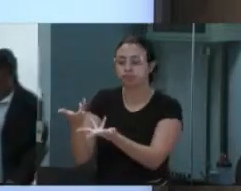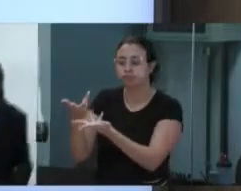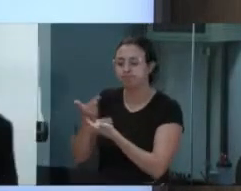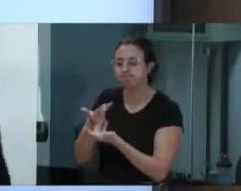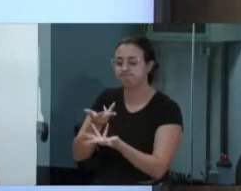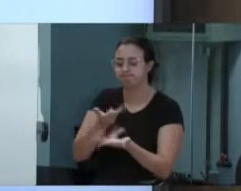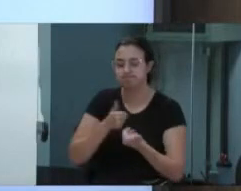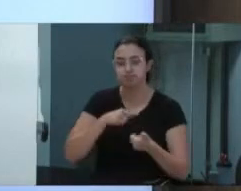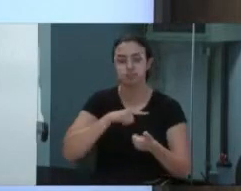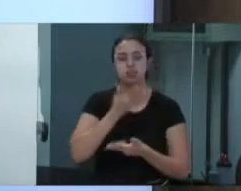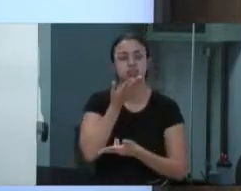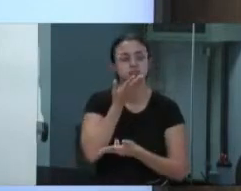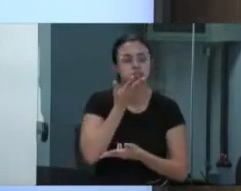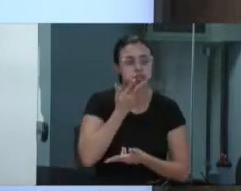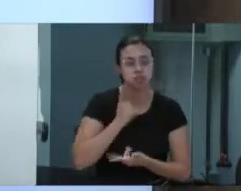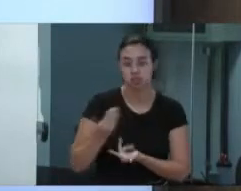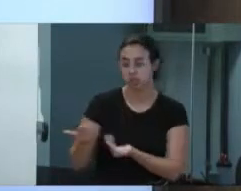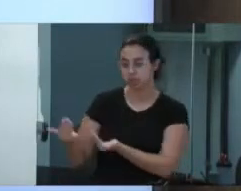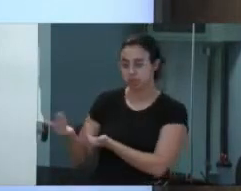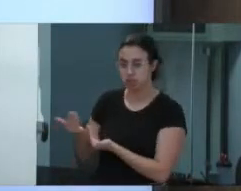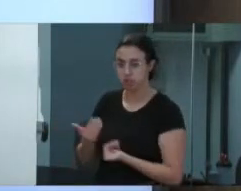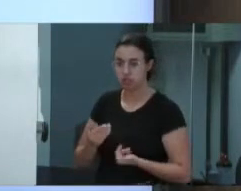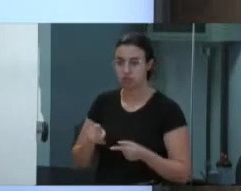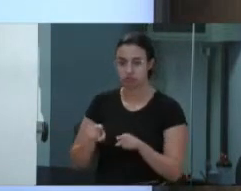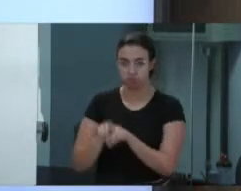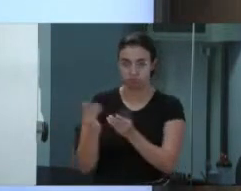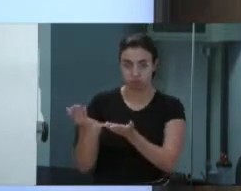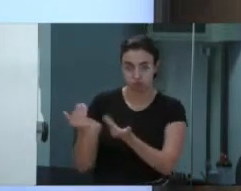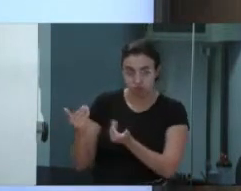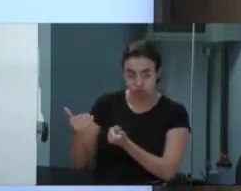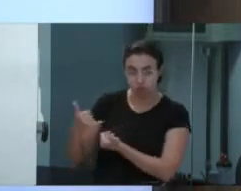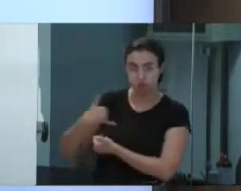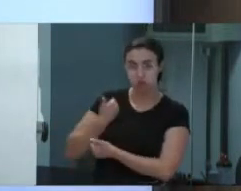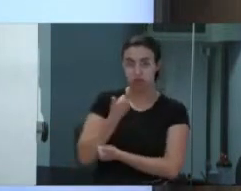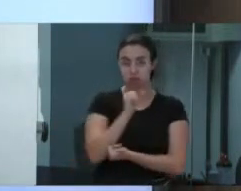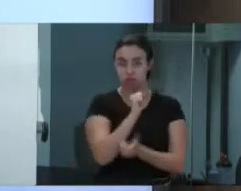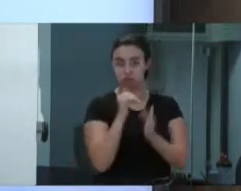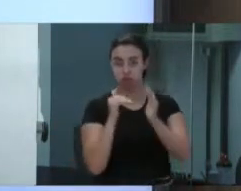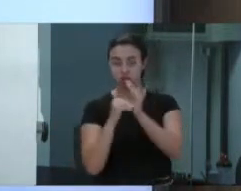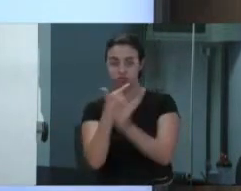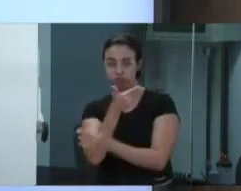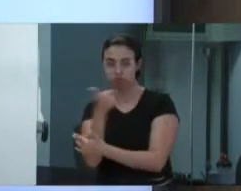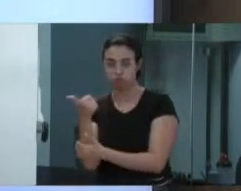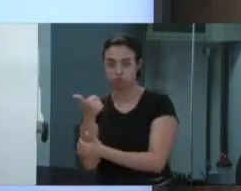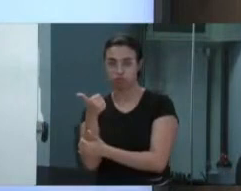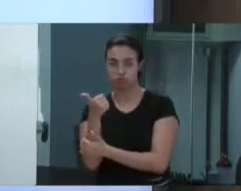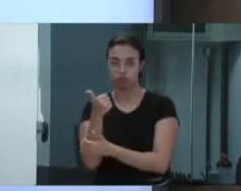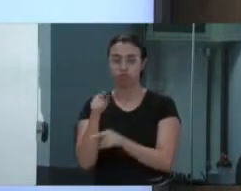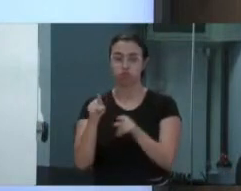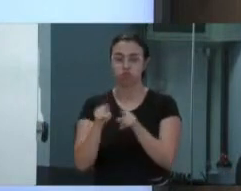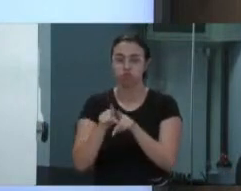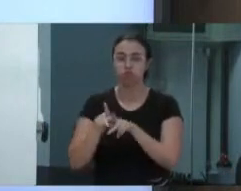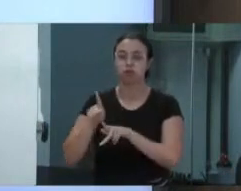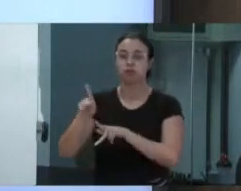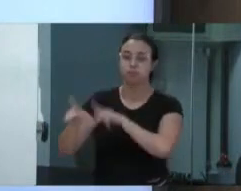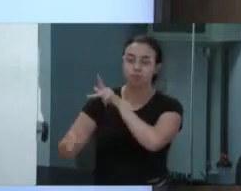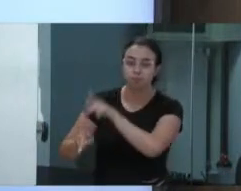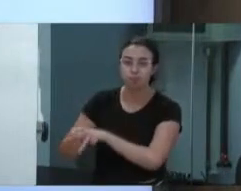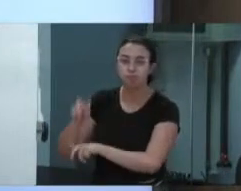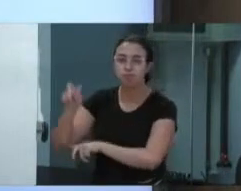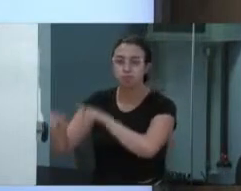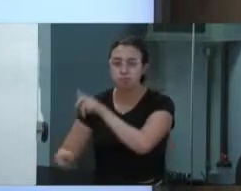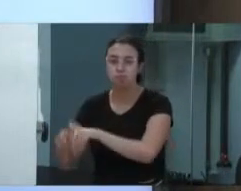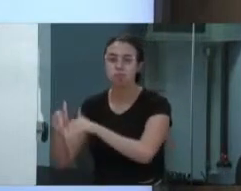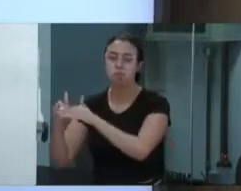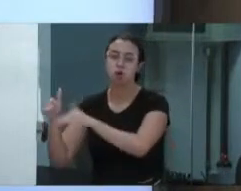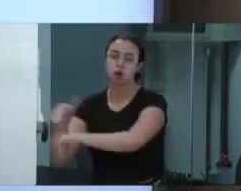gente tem para criança e adolescente, né, para jovens de 18 a 21, e para a população em situação de rua e também para